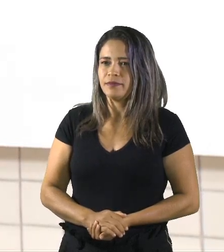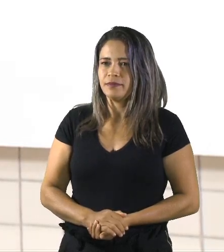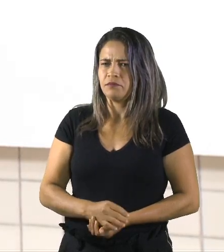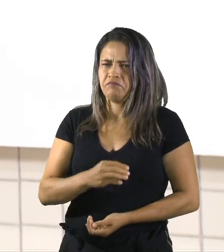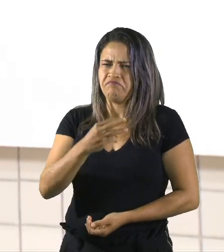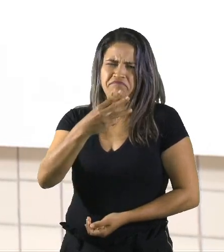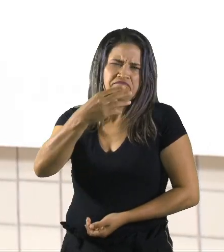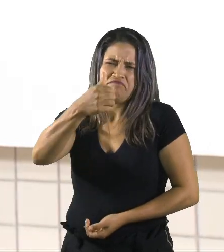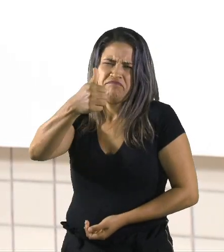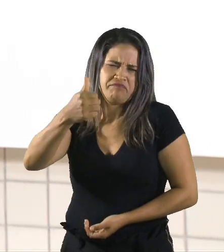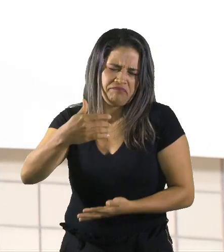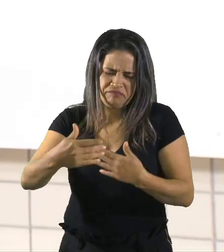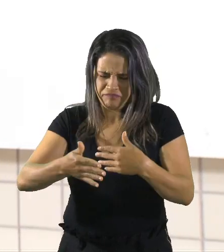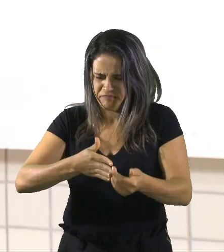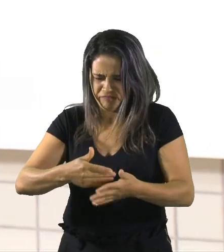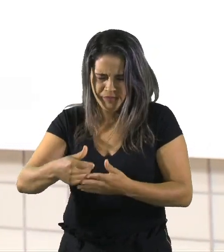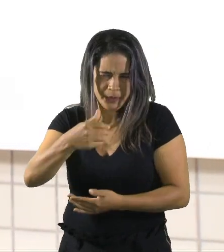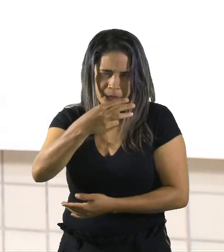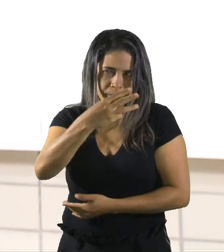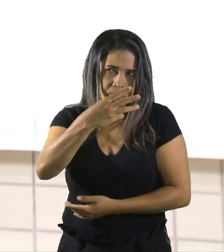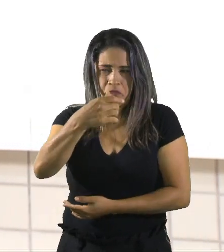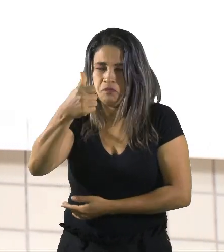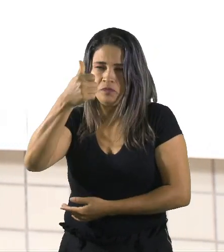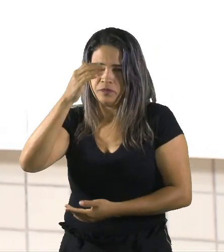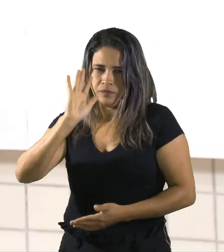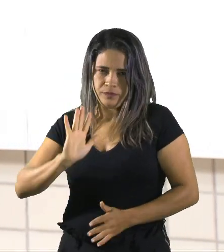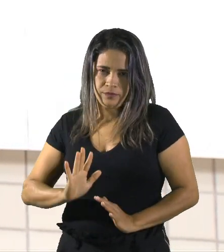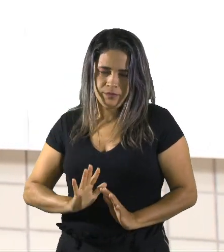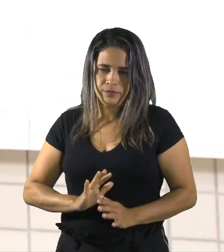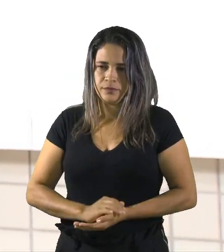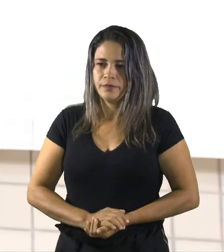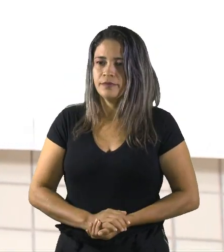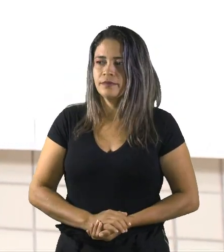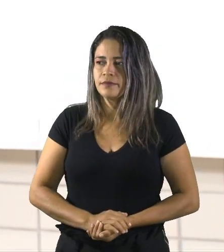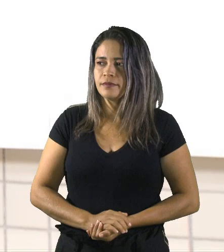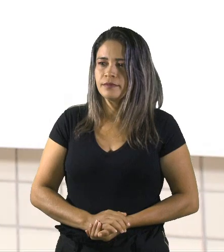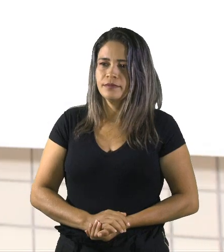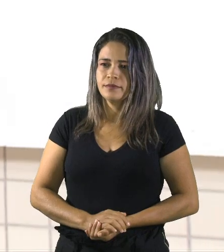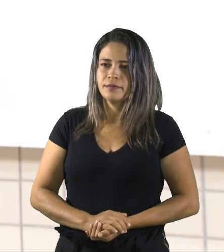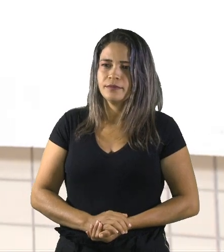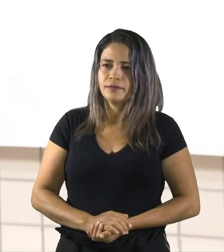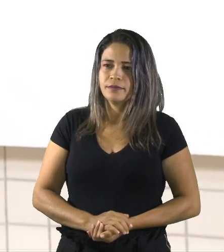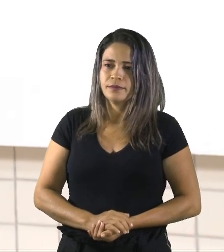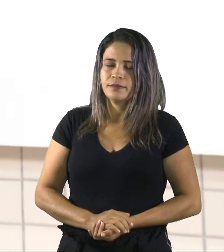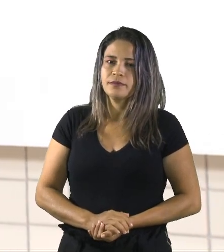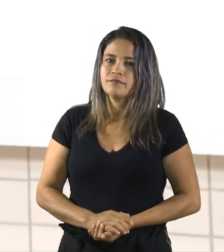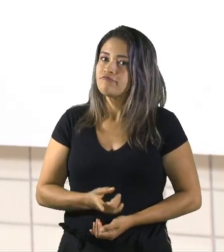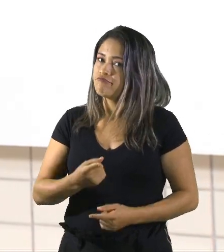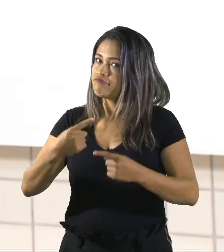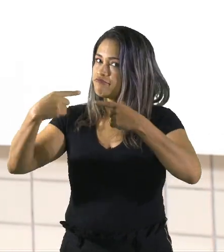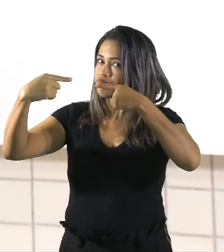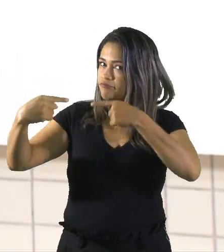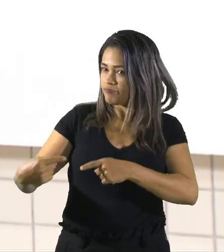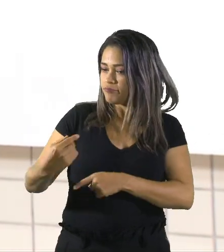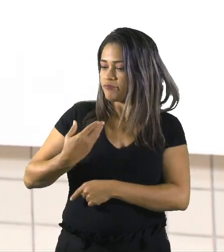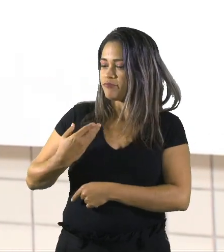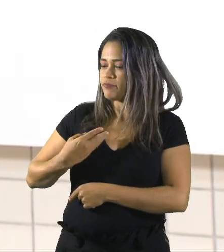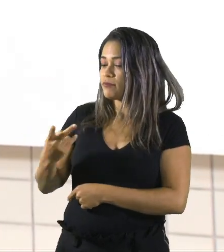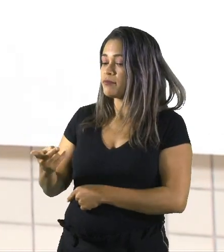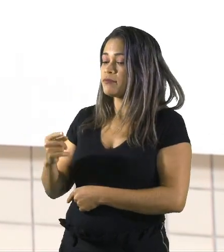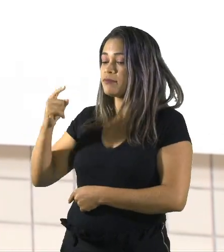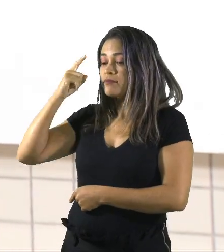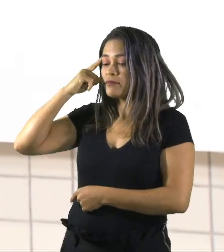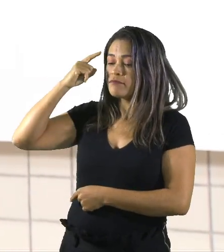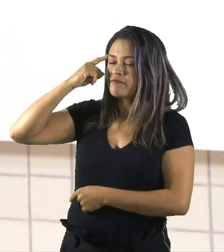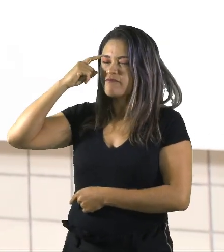31, tá? Digamos que você vai fazer esse desafio com um colega seu e a pessoa fala,